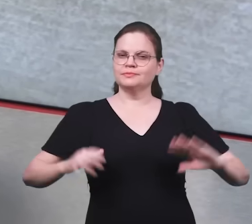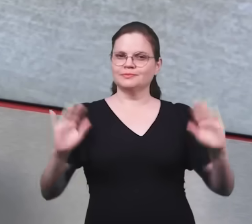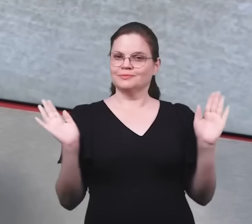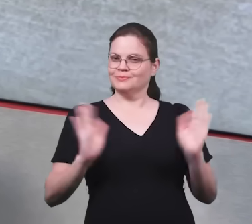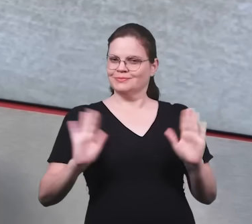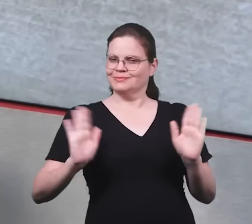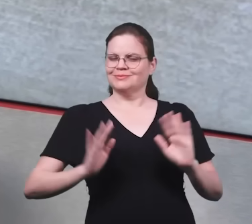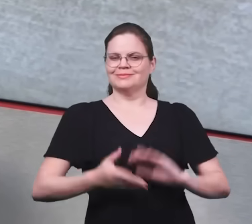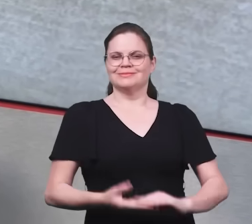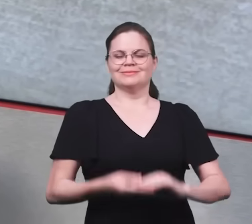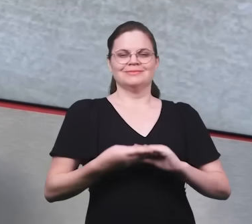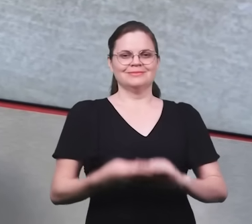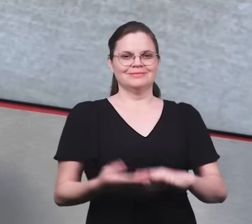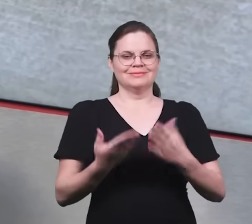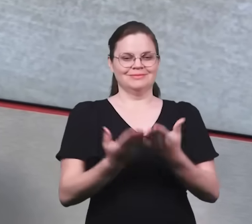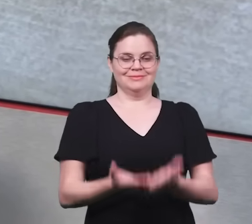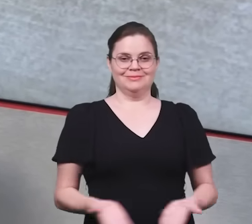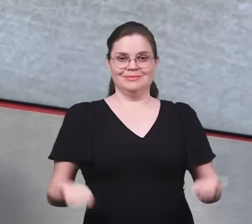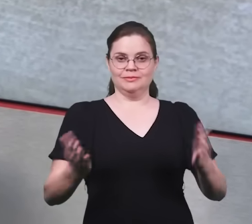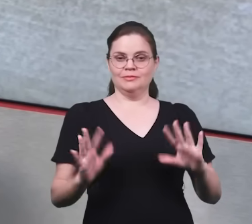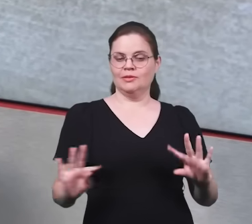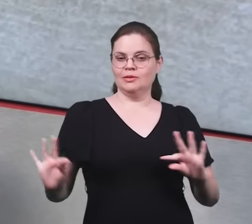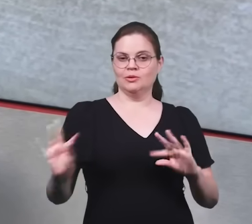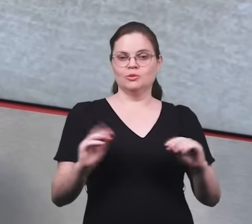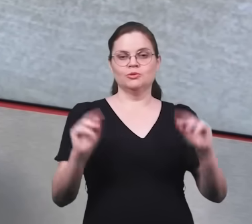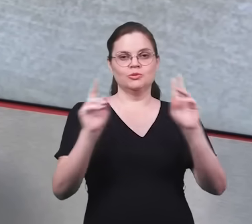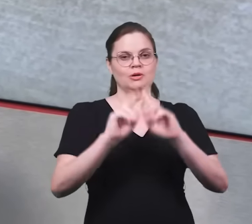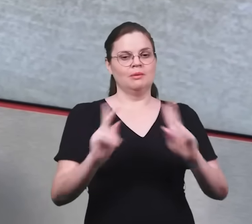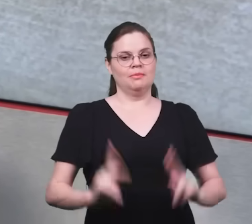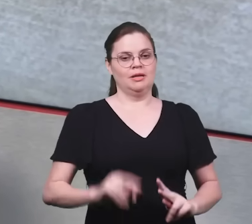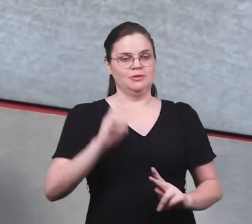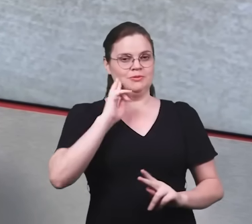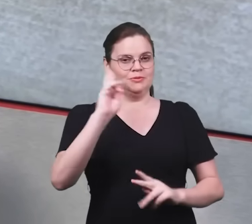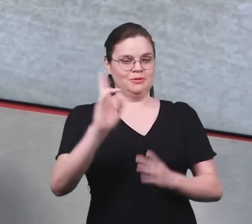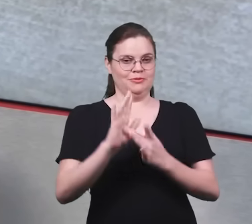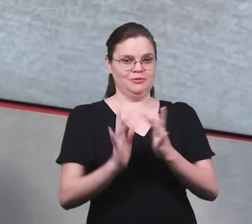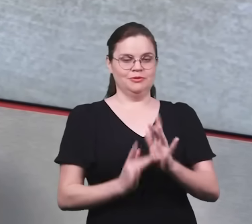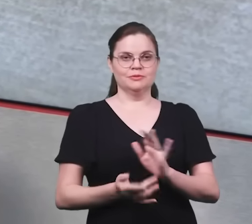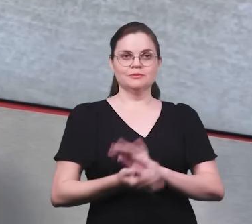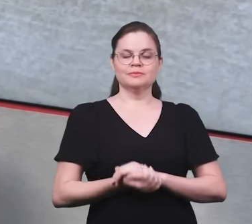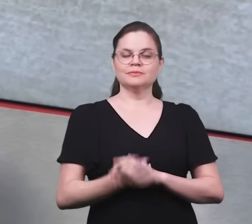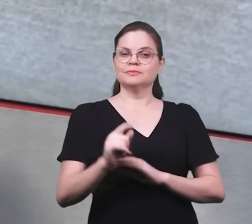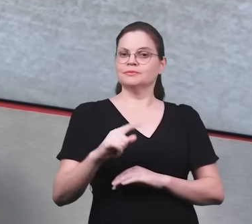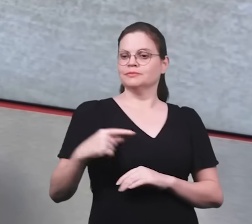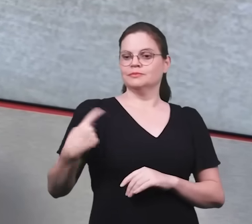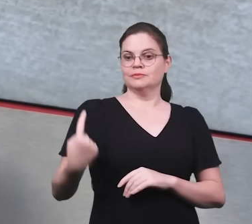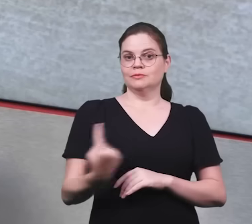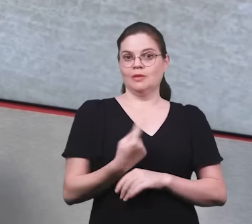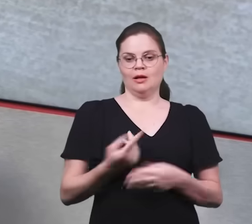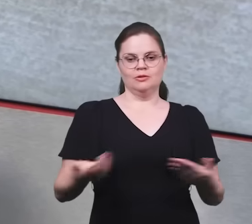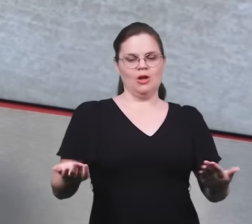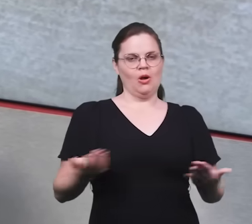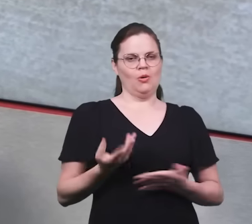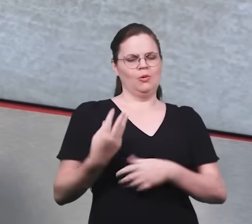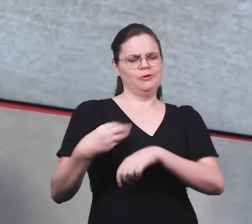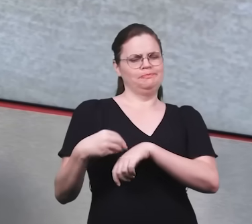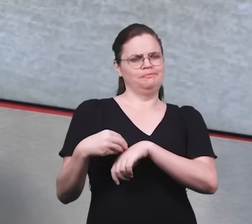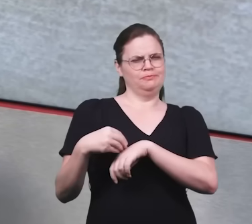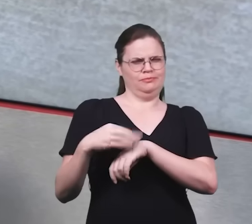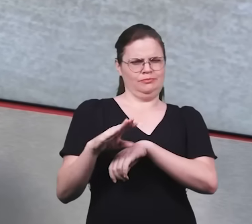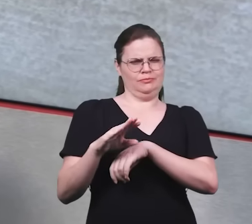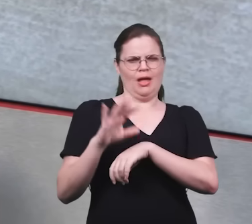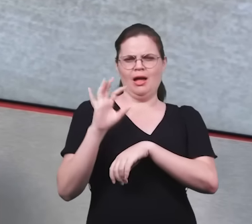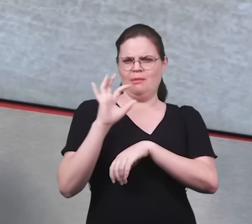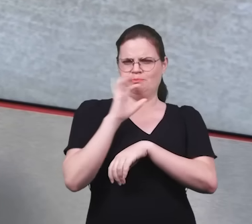Olá, eu cumprimento a você, o senhor, a senhora, com a paz do Senhor Jesus. Nós estamos aqui para transmitir uma pequena